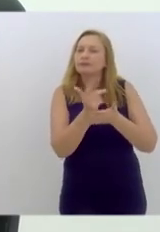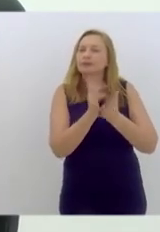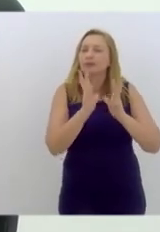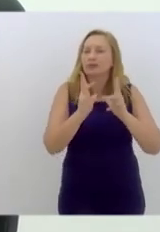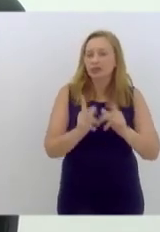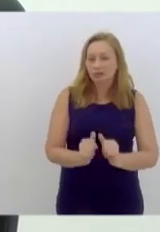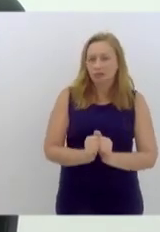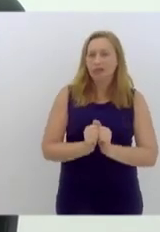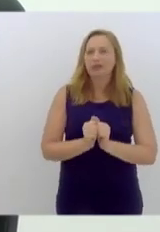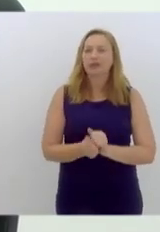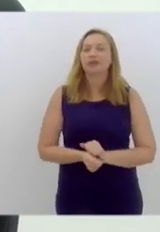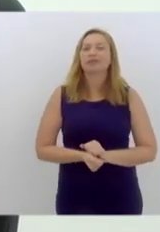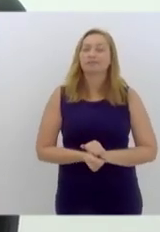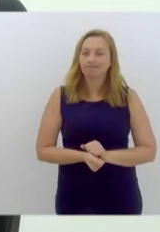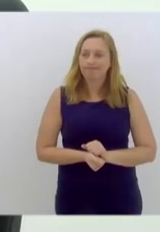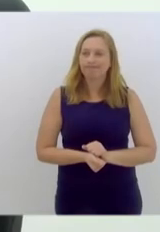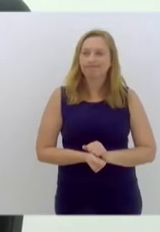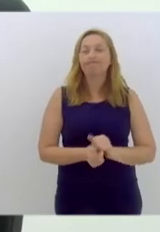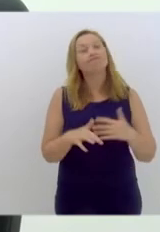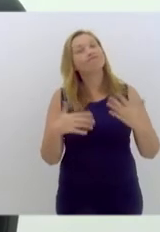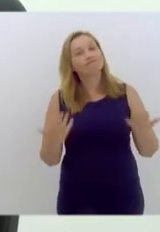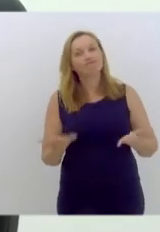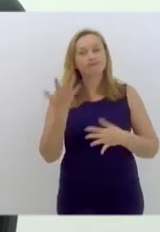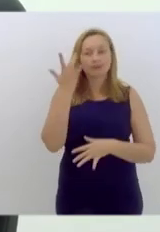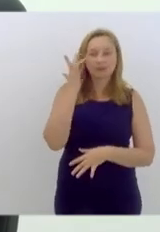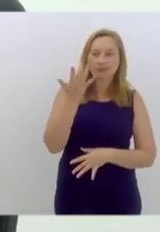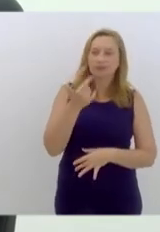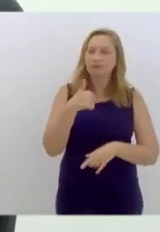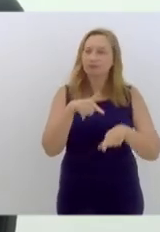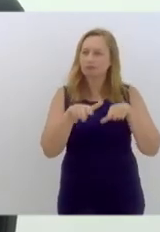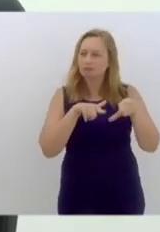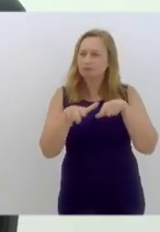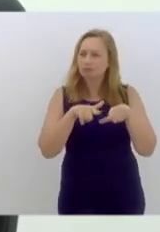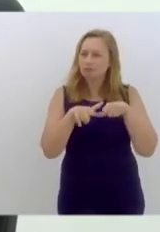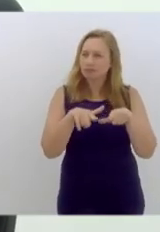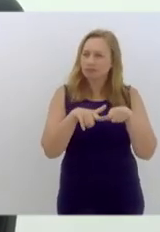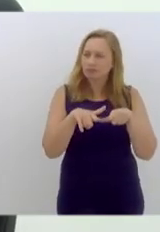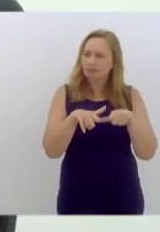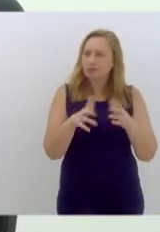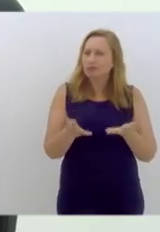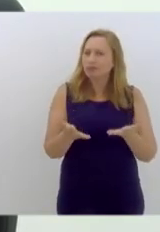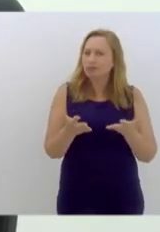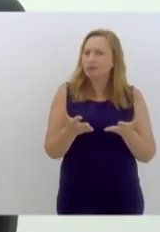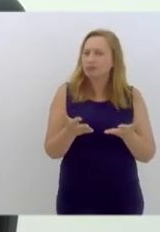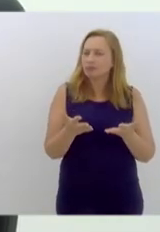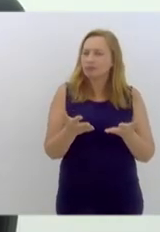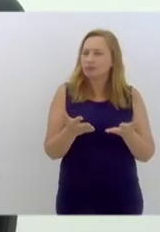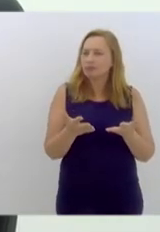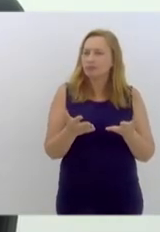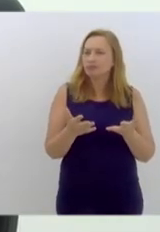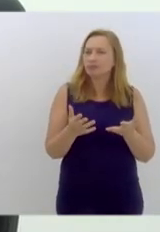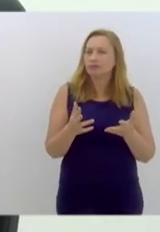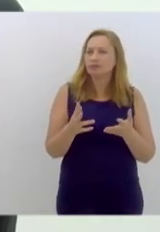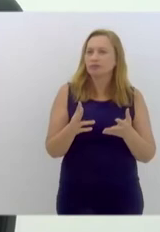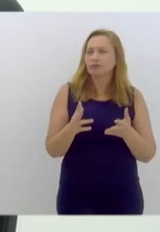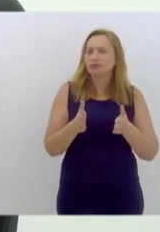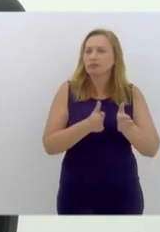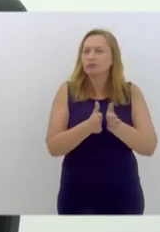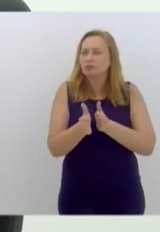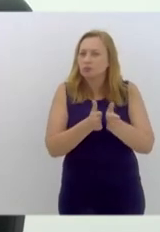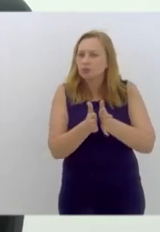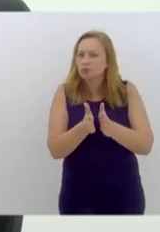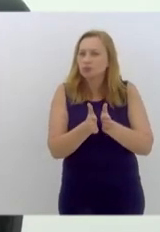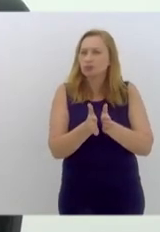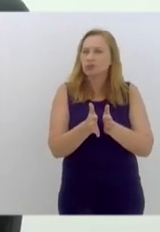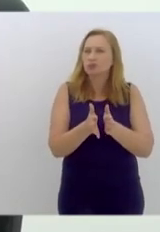de rede, né? Então, a gente acha que você tem que trabalhar de uma forma em que a universalização do acesso